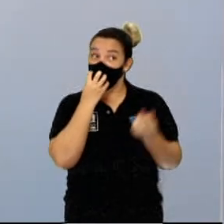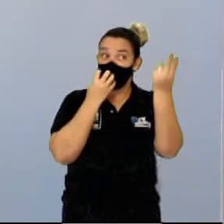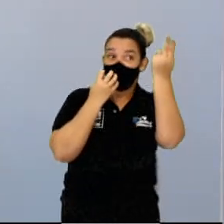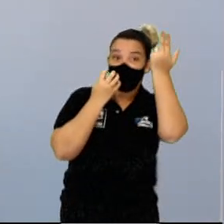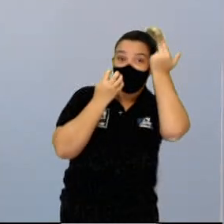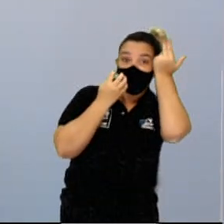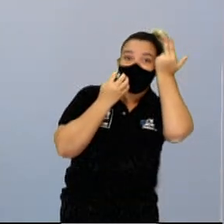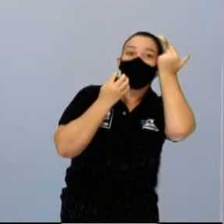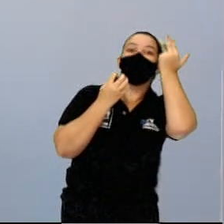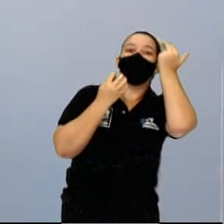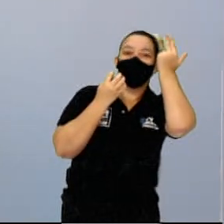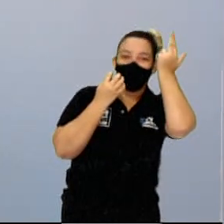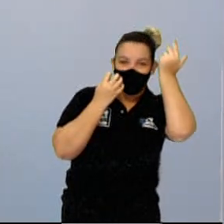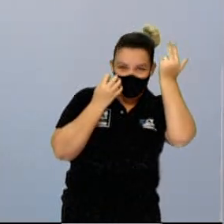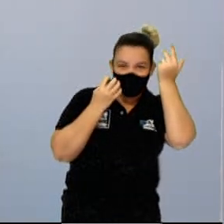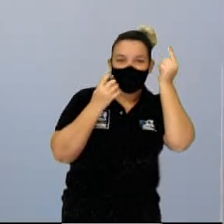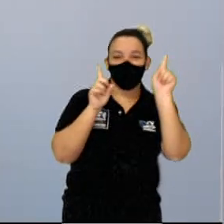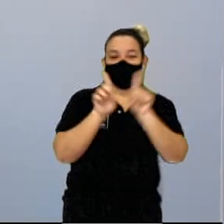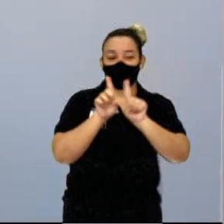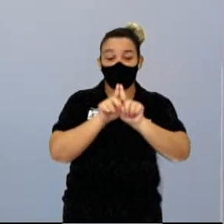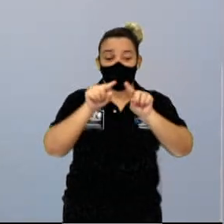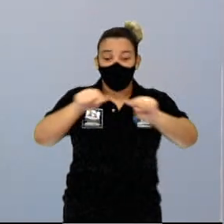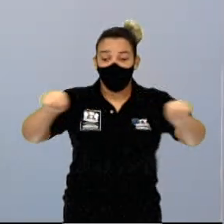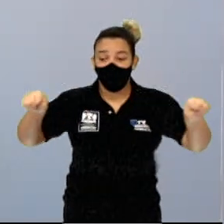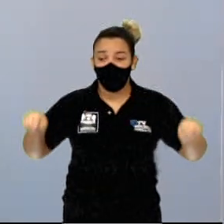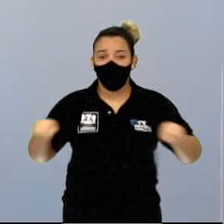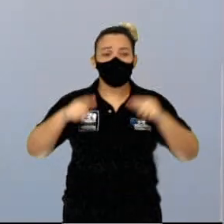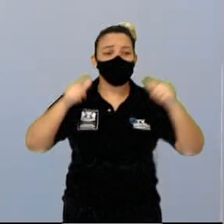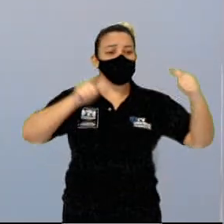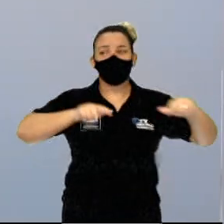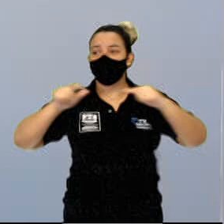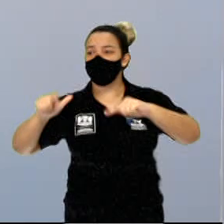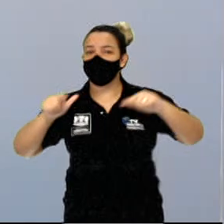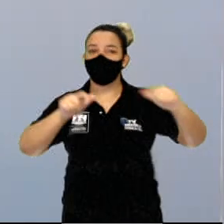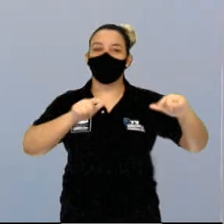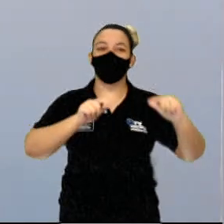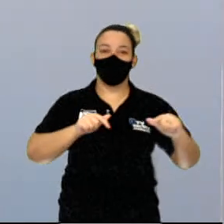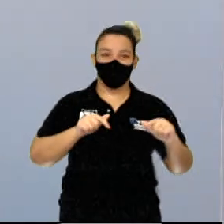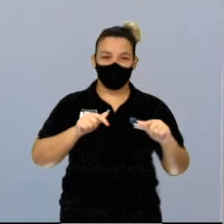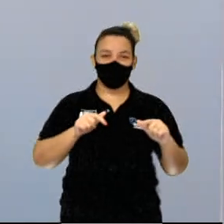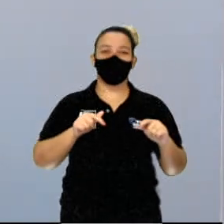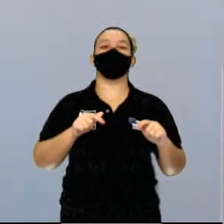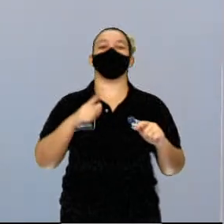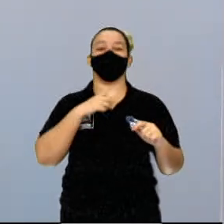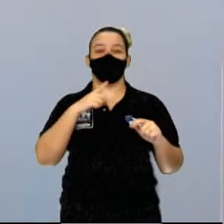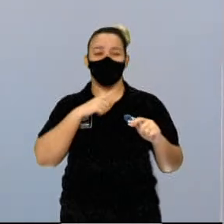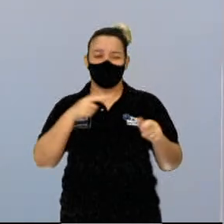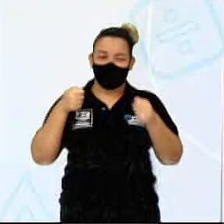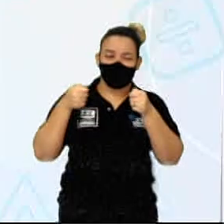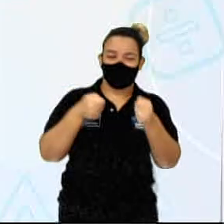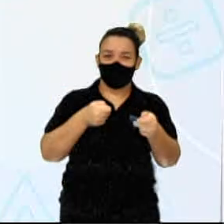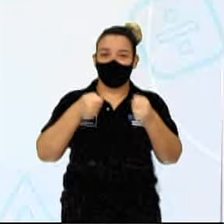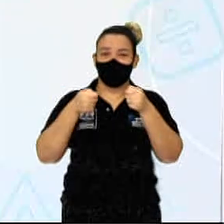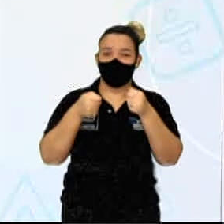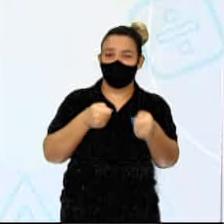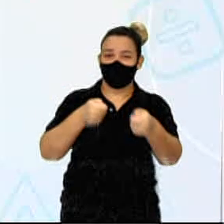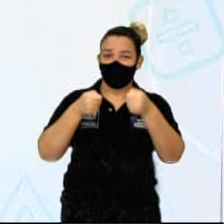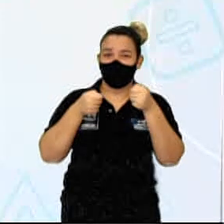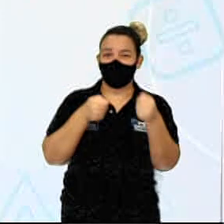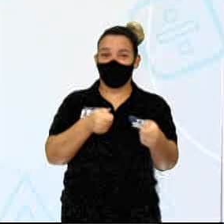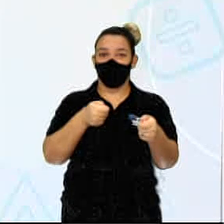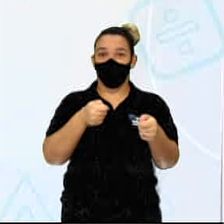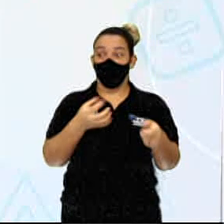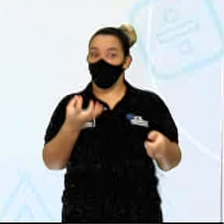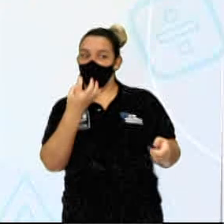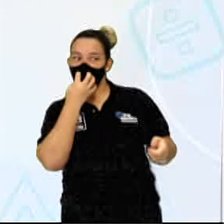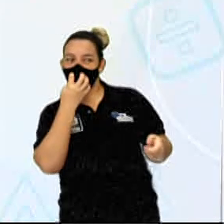e a situação em que eles estão inseridos. Ou seja, há uma perseguição em que o cão de caça é